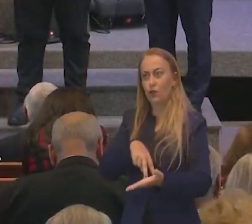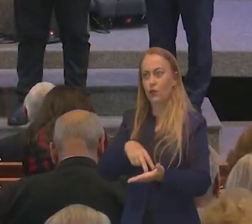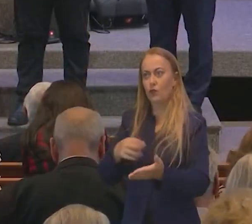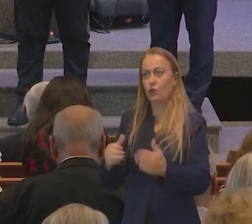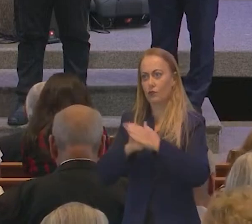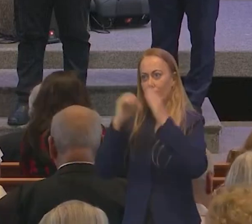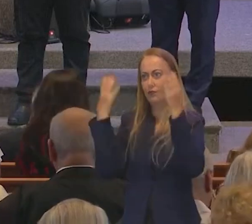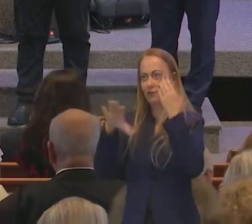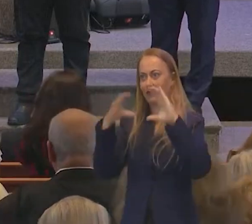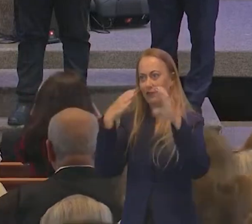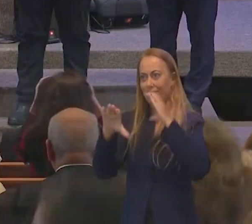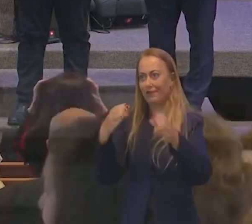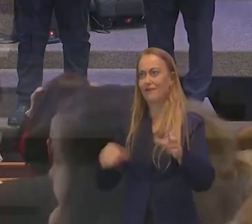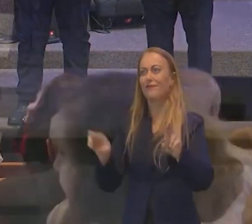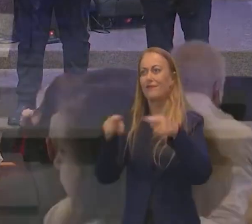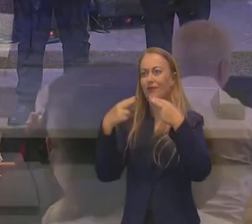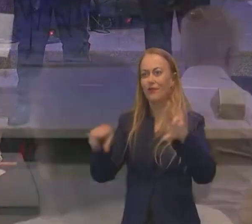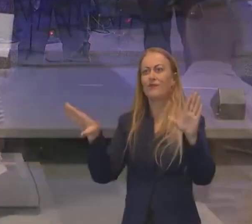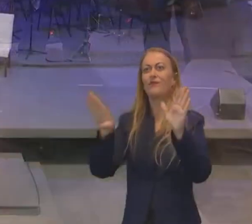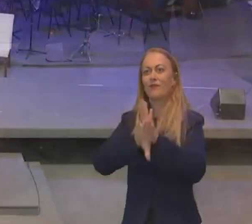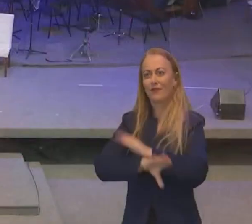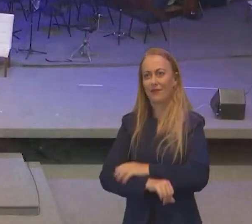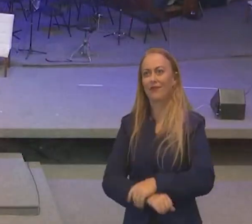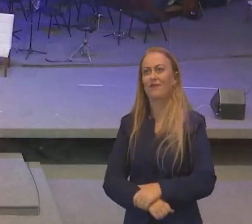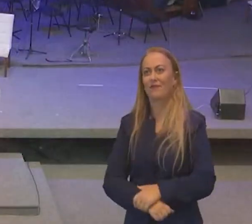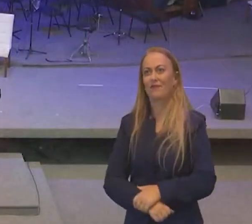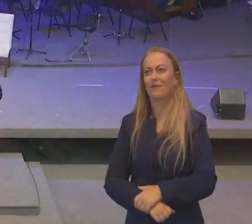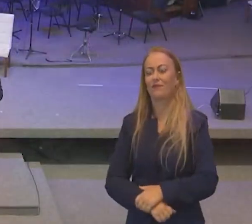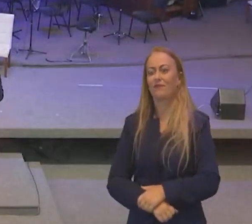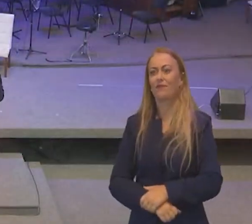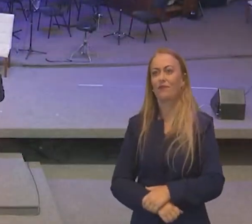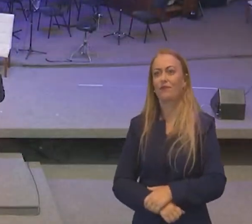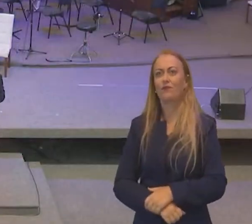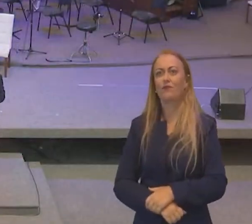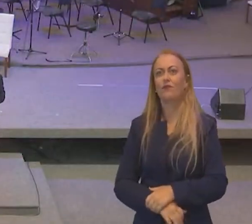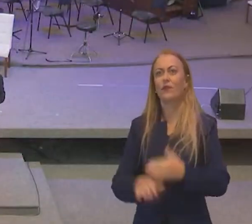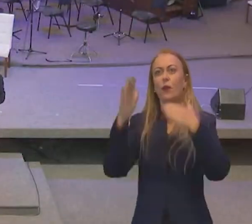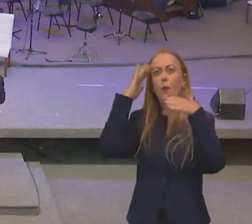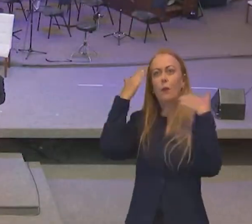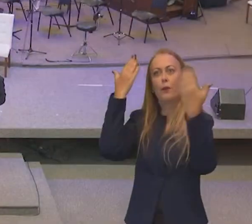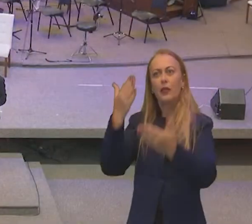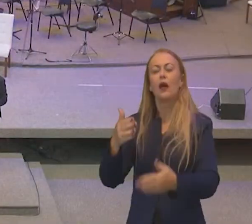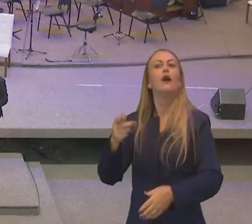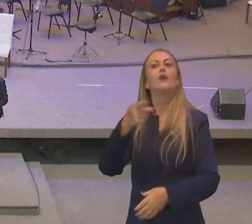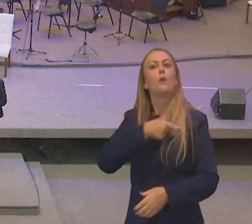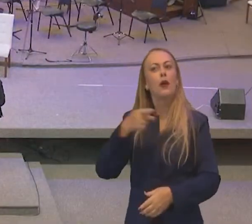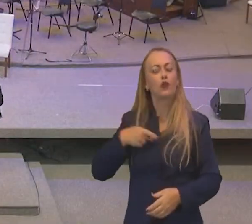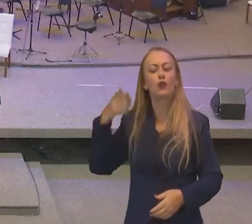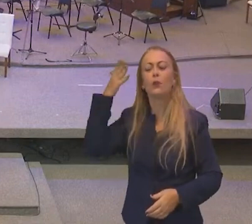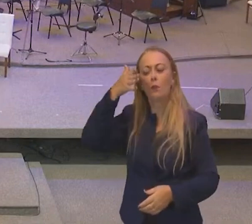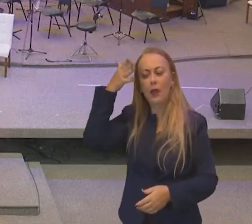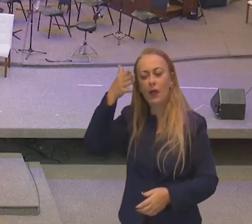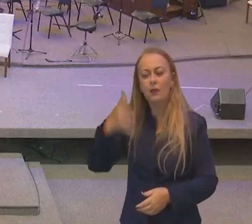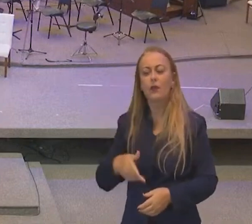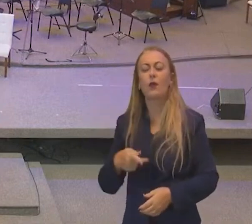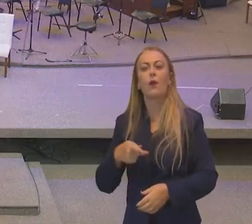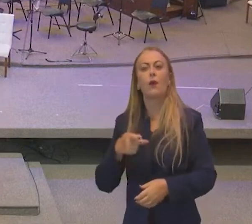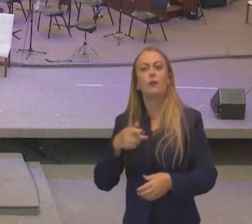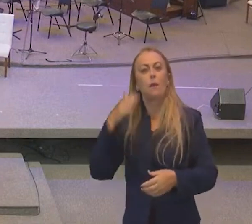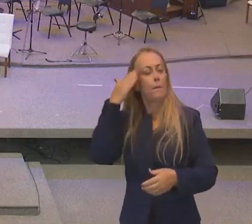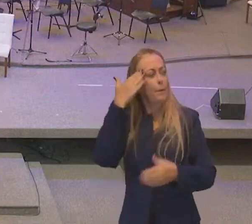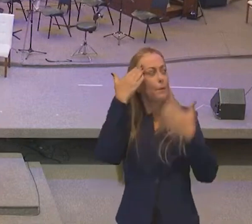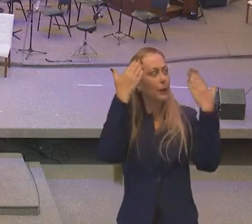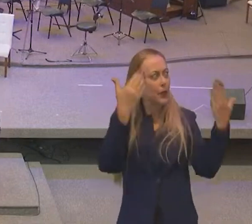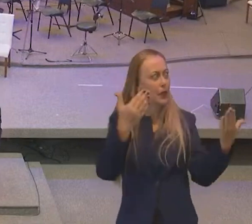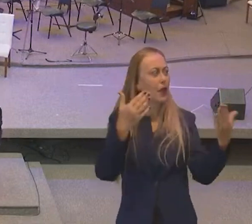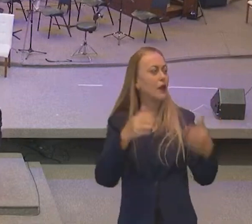irmãos, e cantemos o hino final, chegando assim ao fim deste culto. A nossa gratidão, pastor Dário, ao nosso irmão Fábio, pela presença de